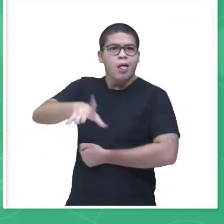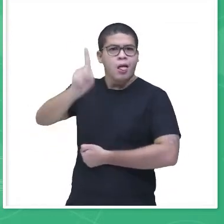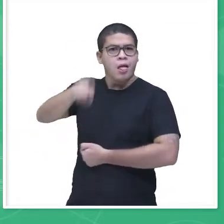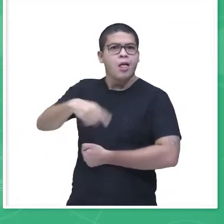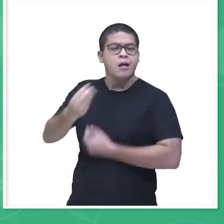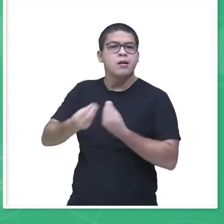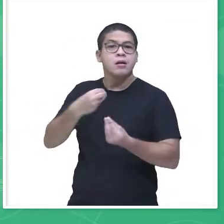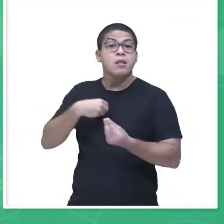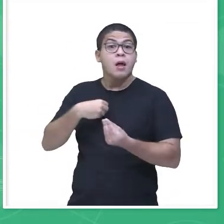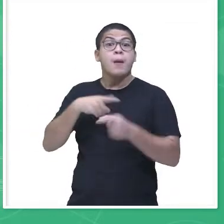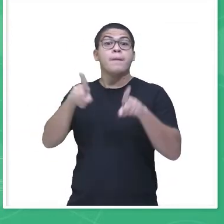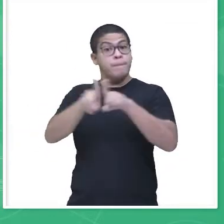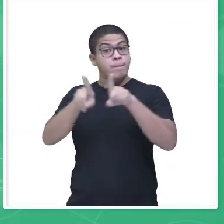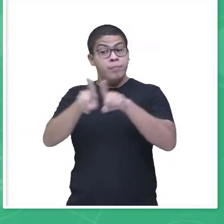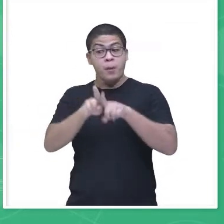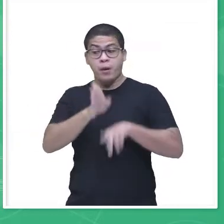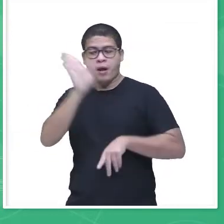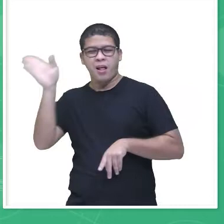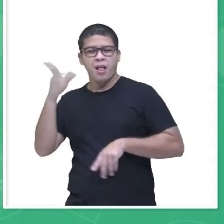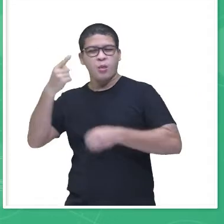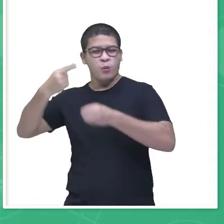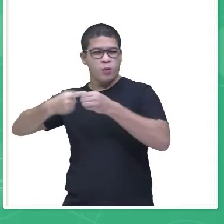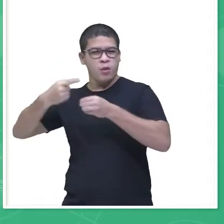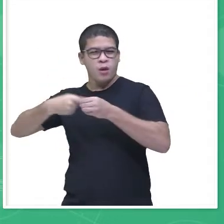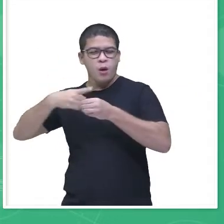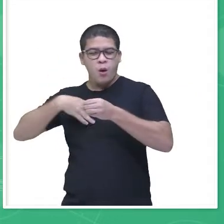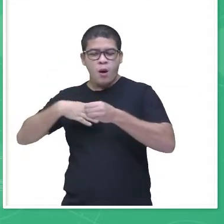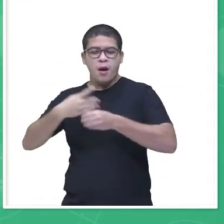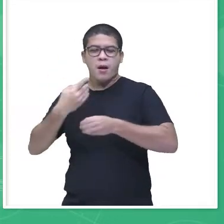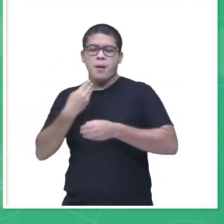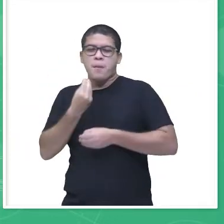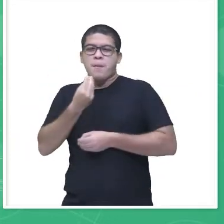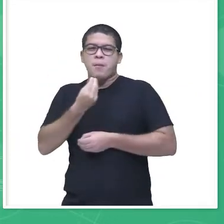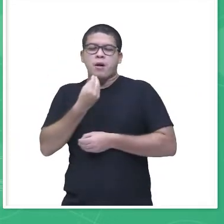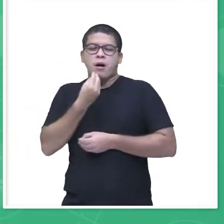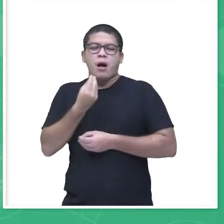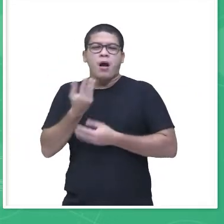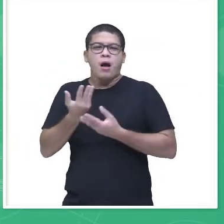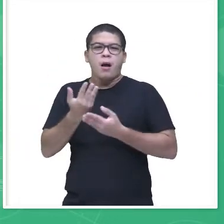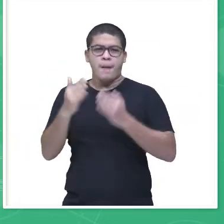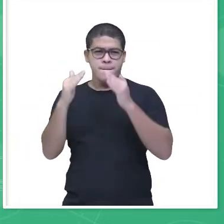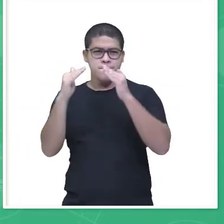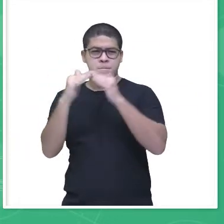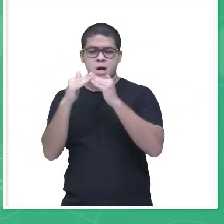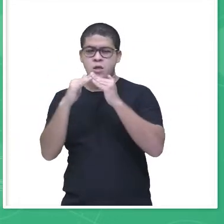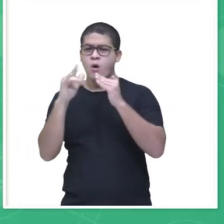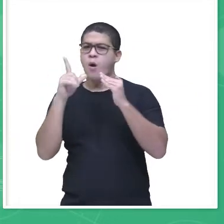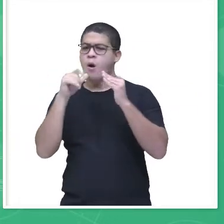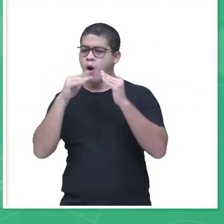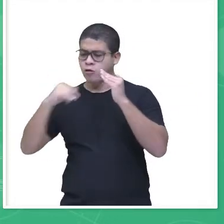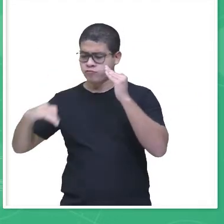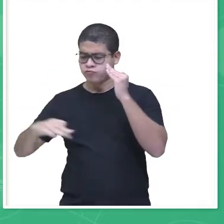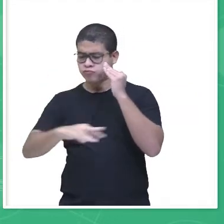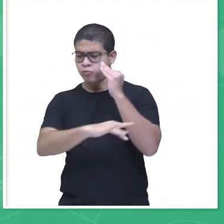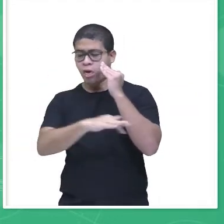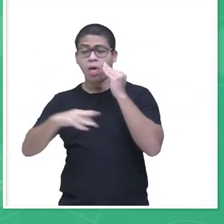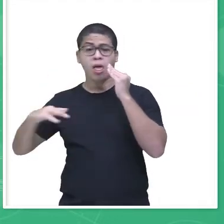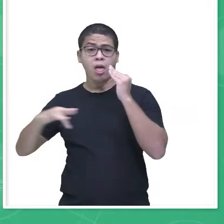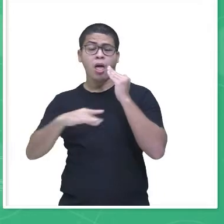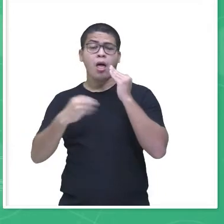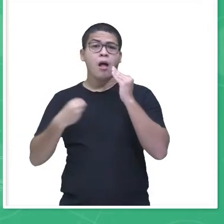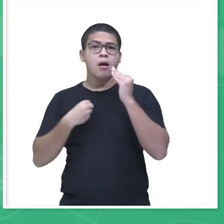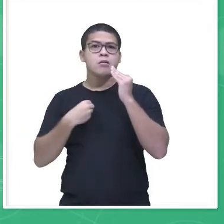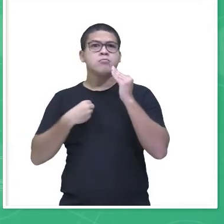zona ribeirinha, que moram ali próximo ao leito do rio Tarumã, né,